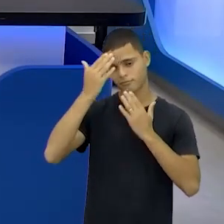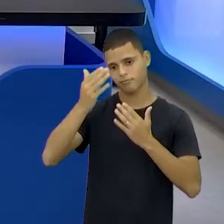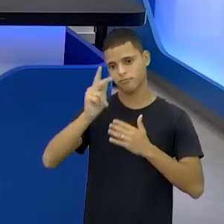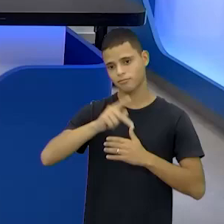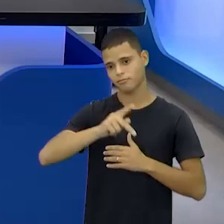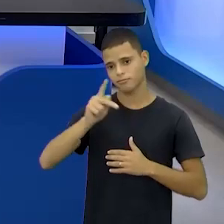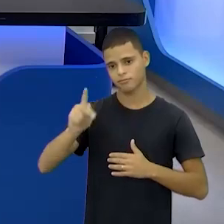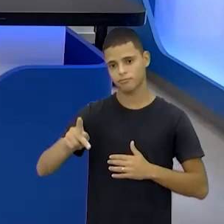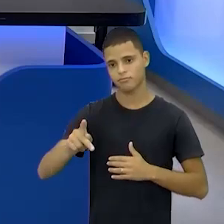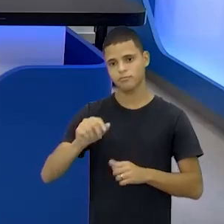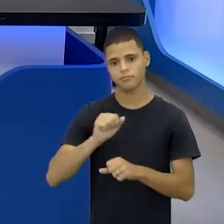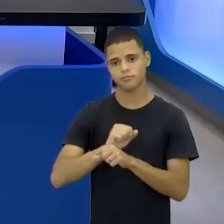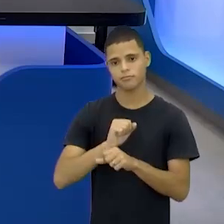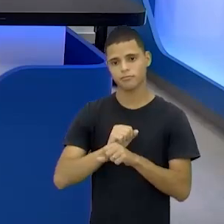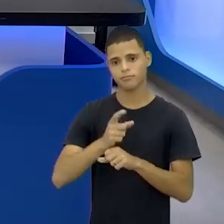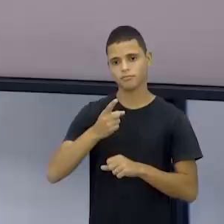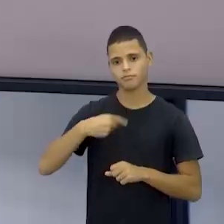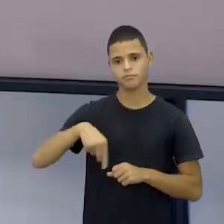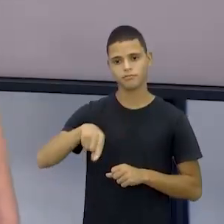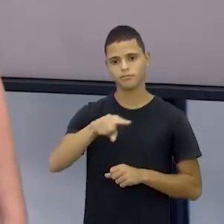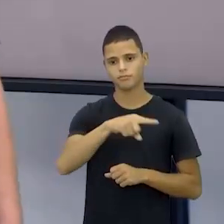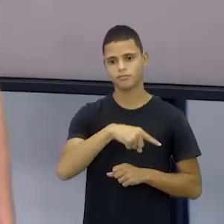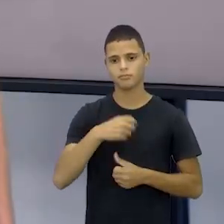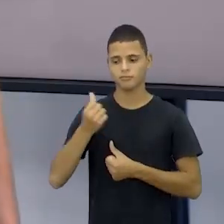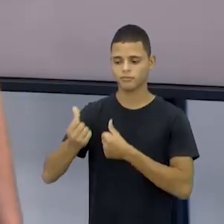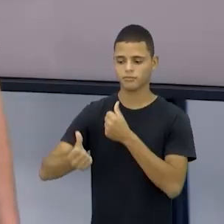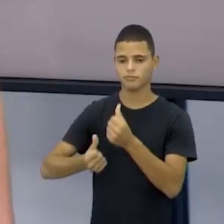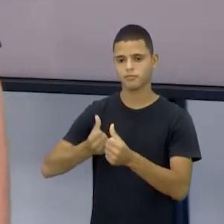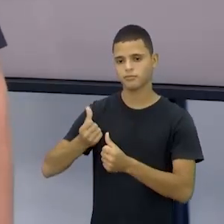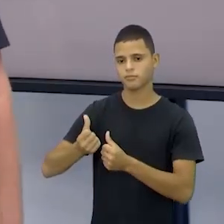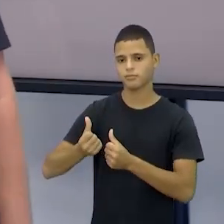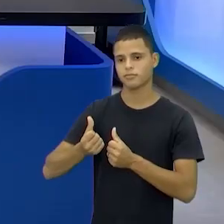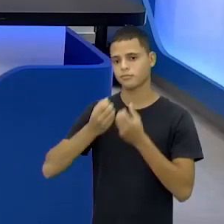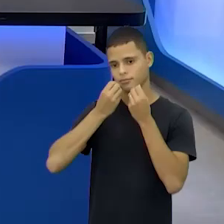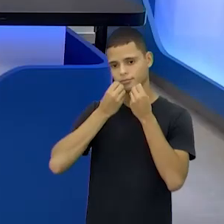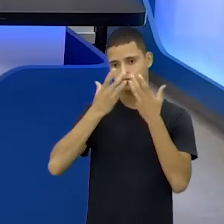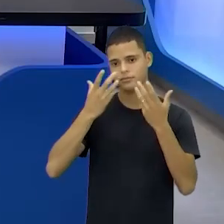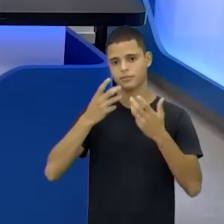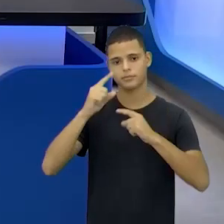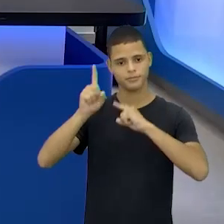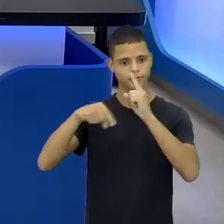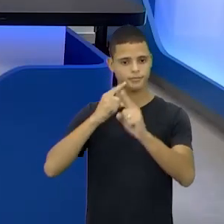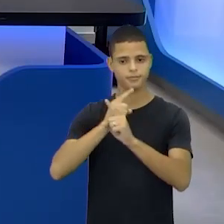professora. Espero que a gente possa aí ter um semestre produtivo. E a